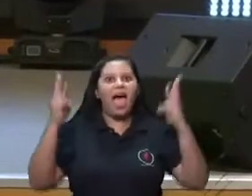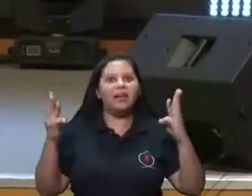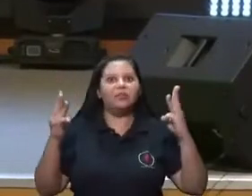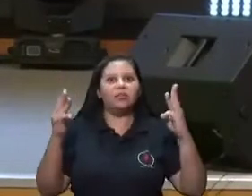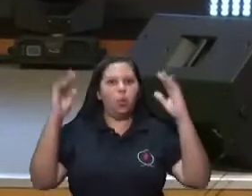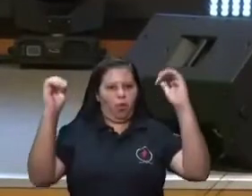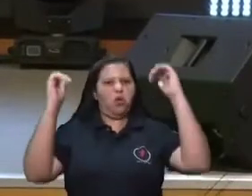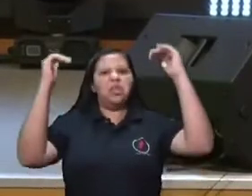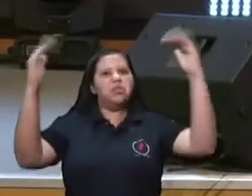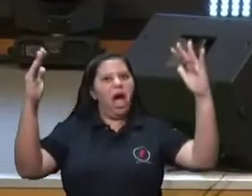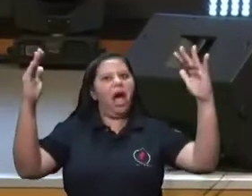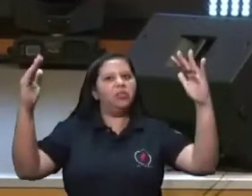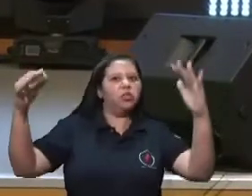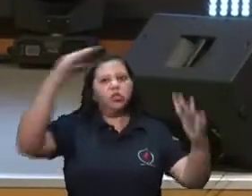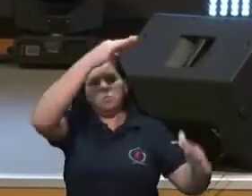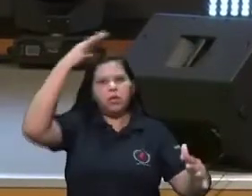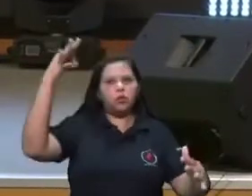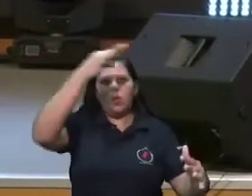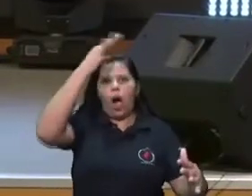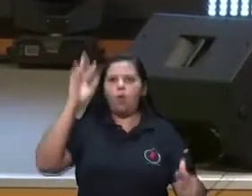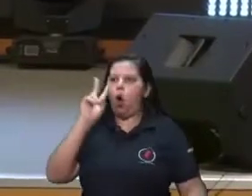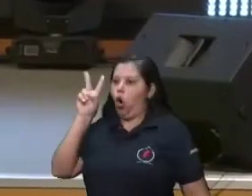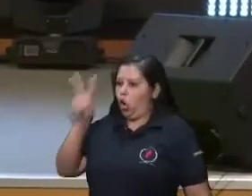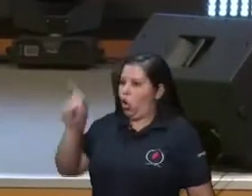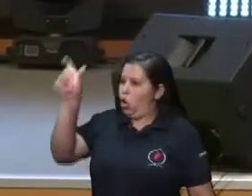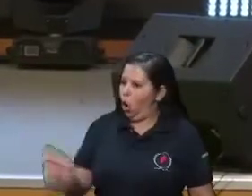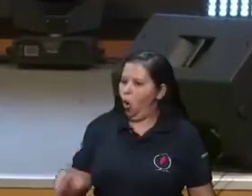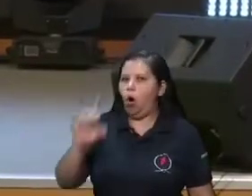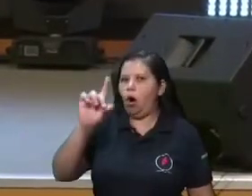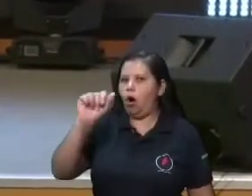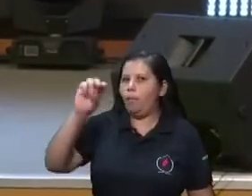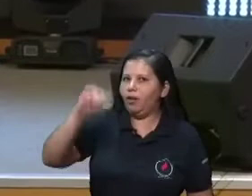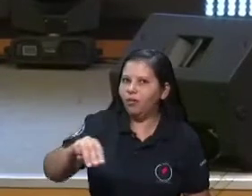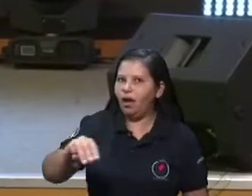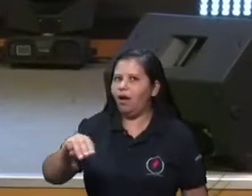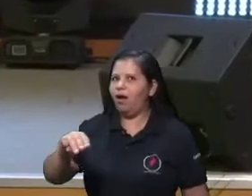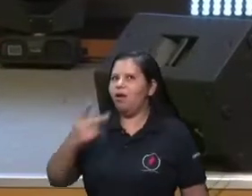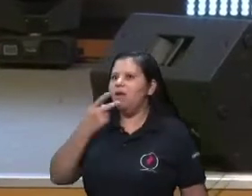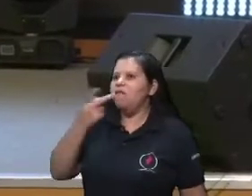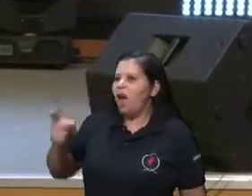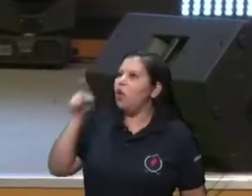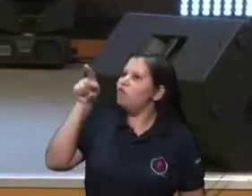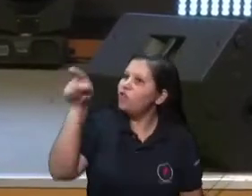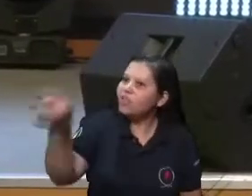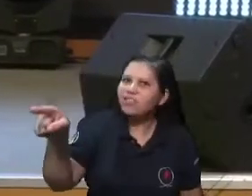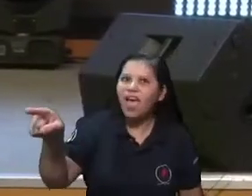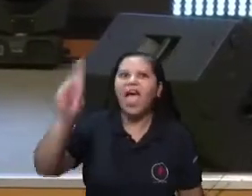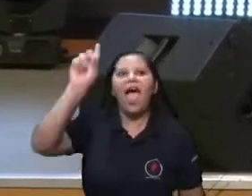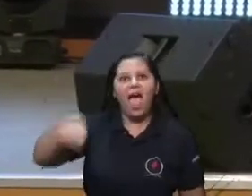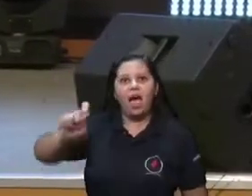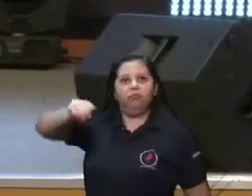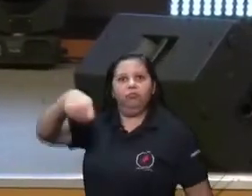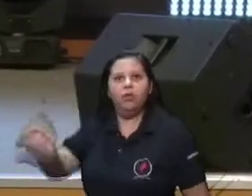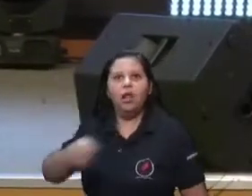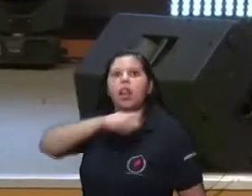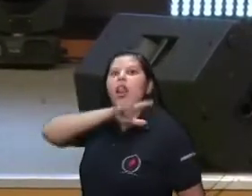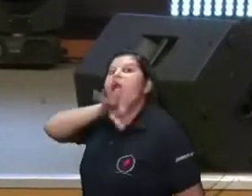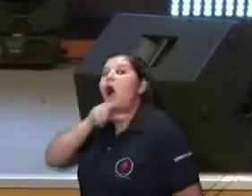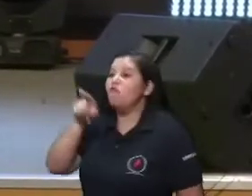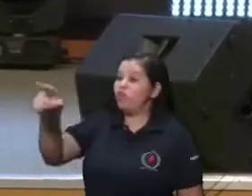autoridade espiritual, olhou para aquele a quem disse é serpente e disse: é filho